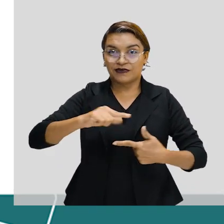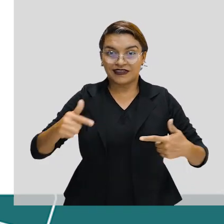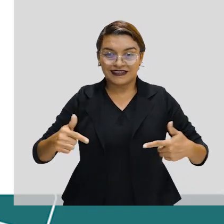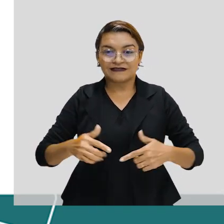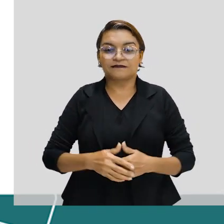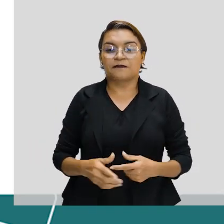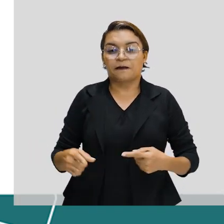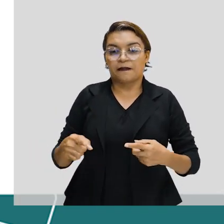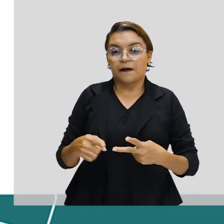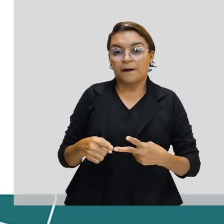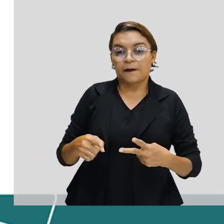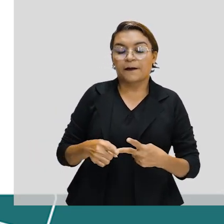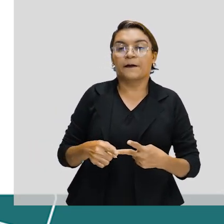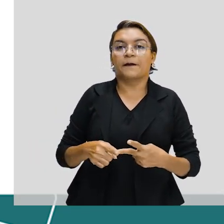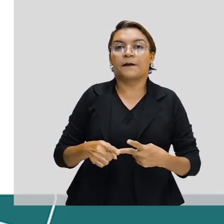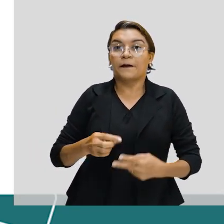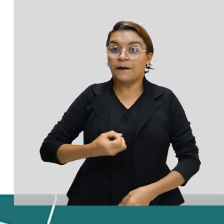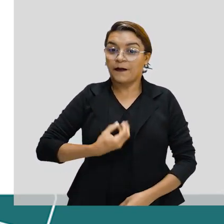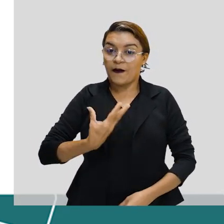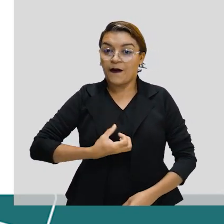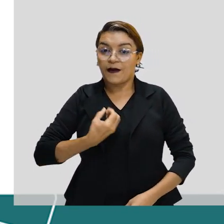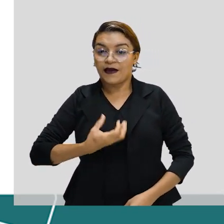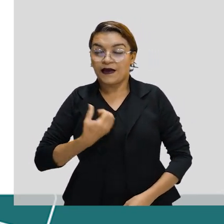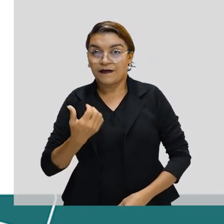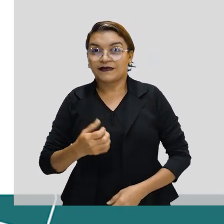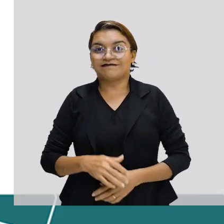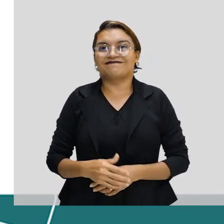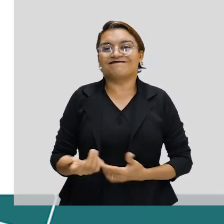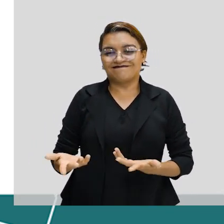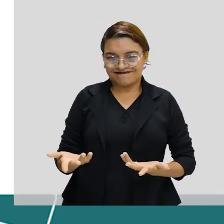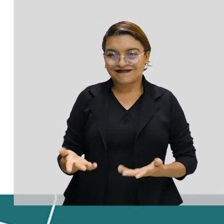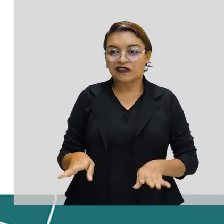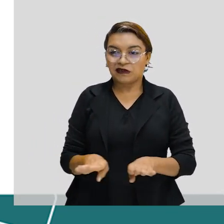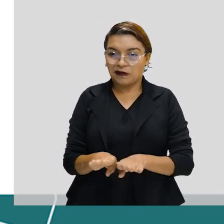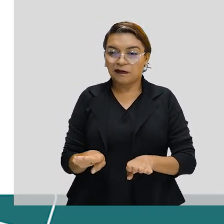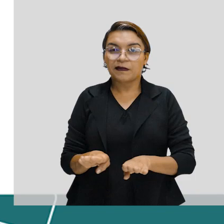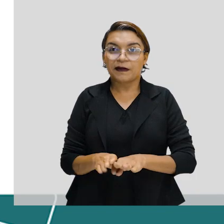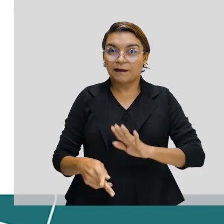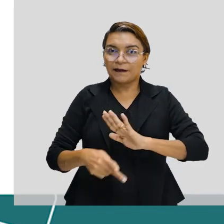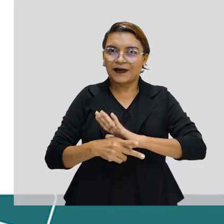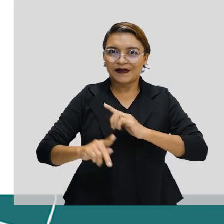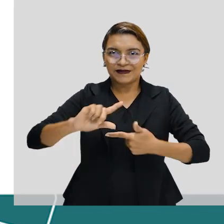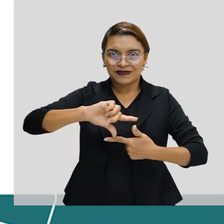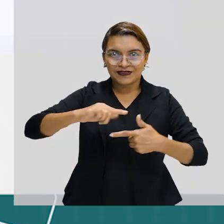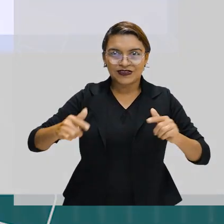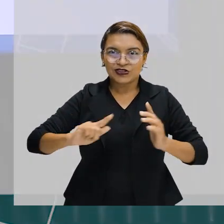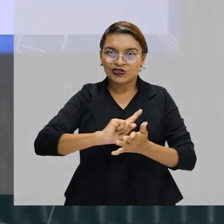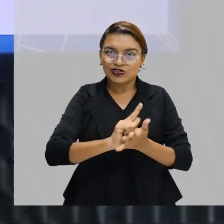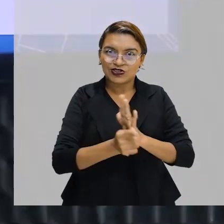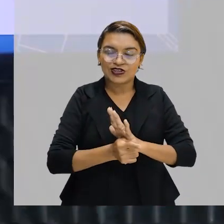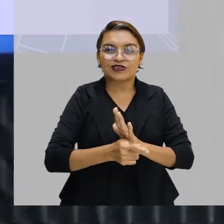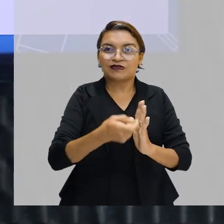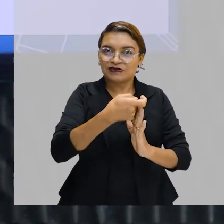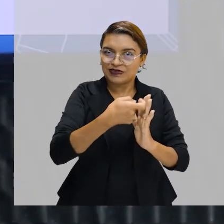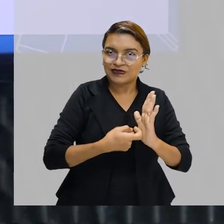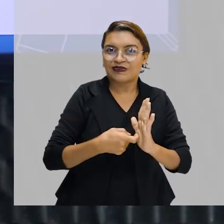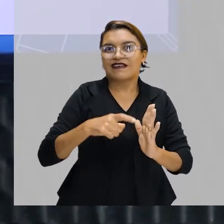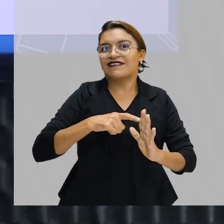aqui. Poemas da primeira geração modernista. Nós vamos falar de poema, este gênero textual com uma